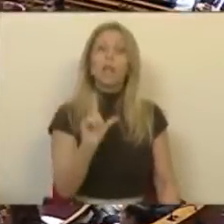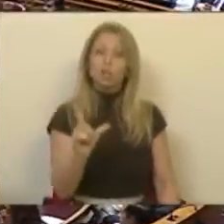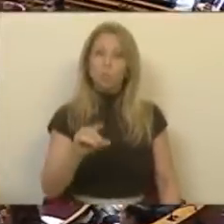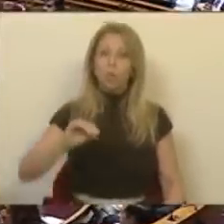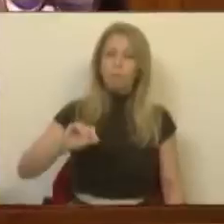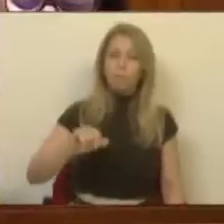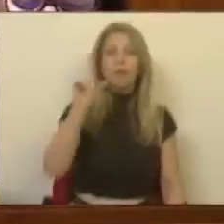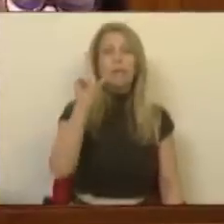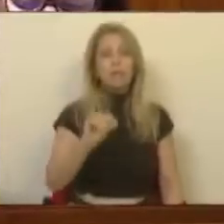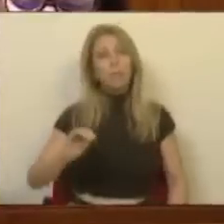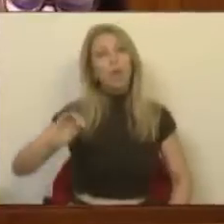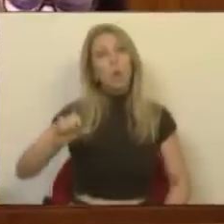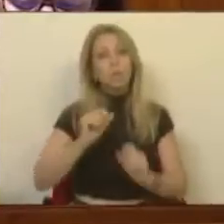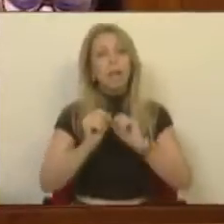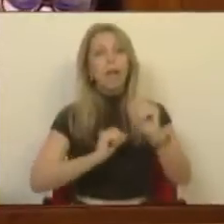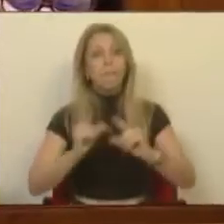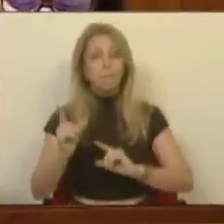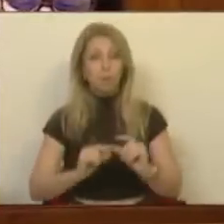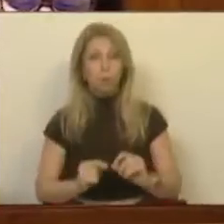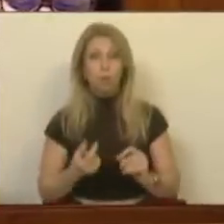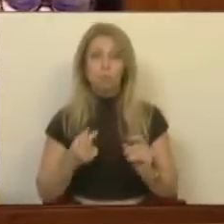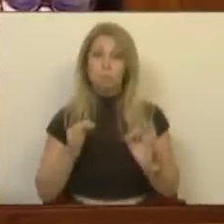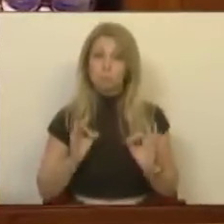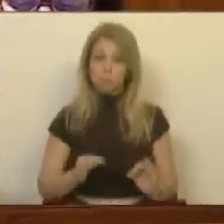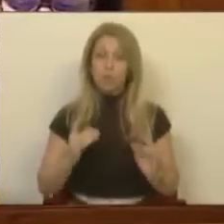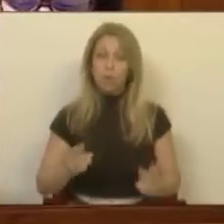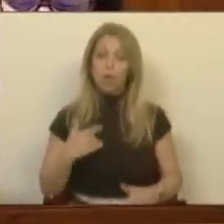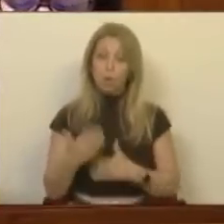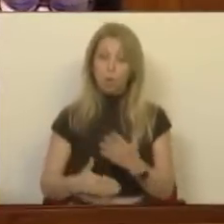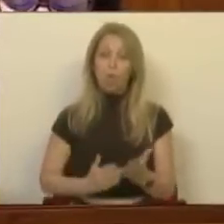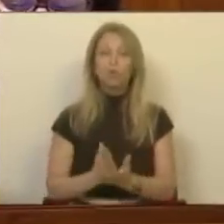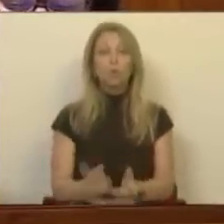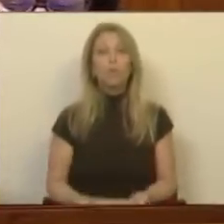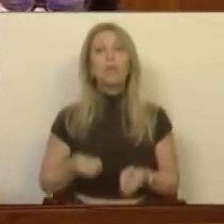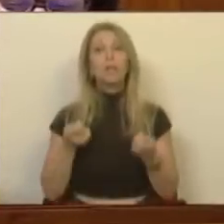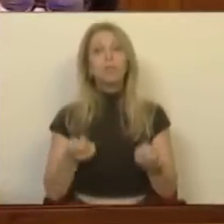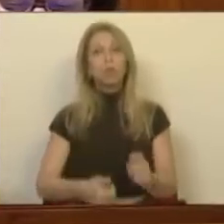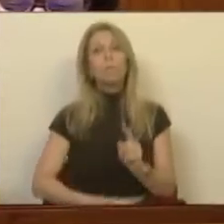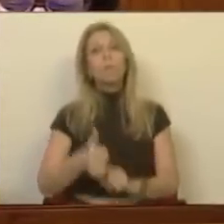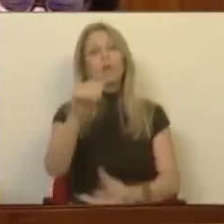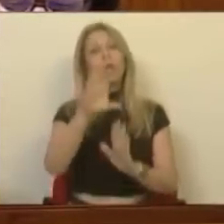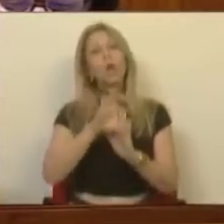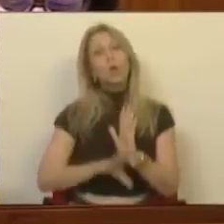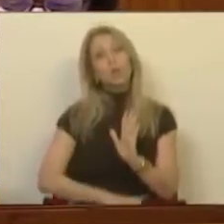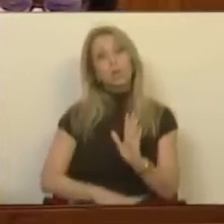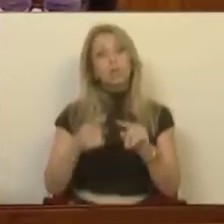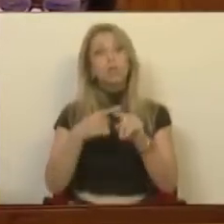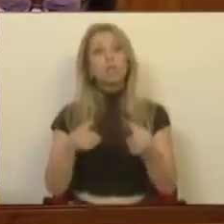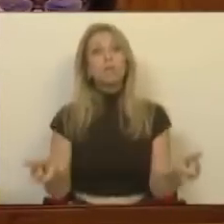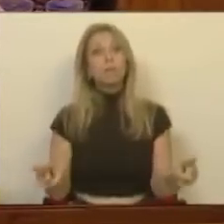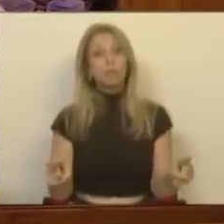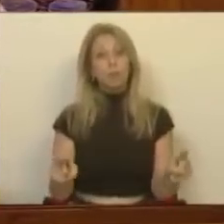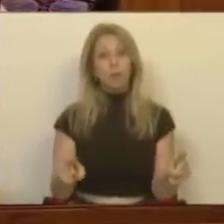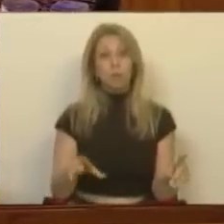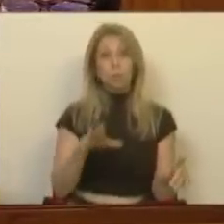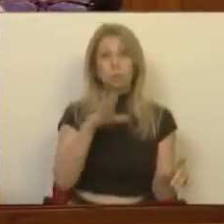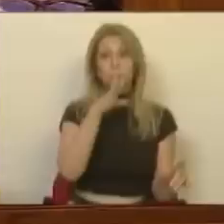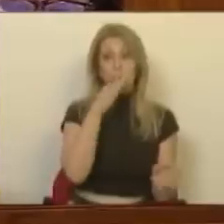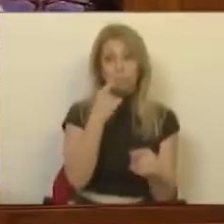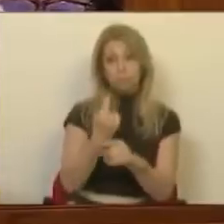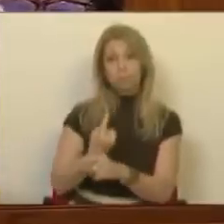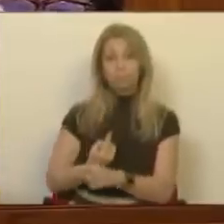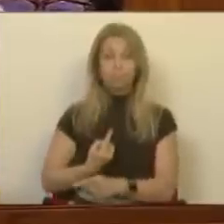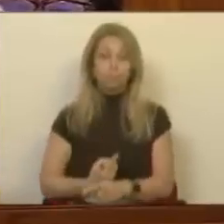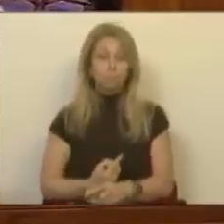da amadora e é importante continuarmos a investir na melhoria das condições em que os diferentes policiais